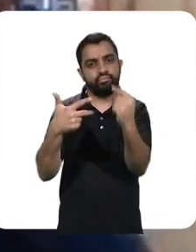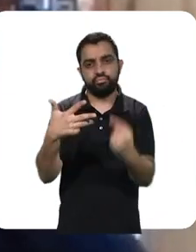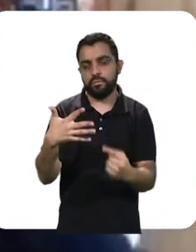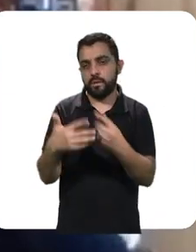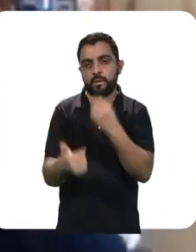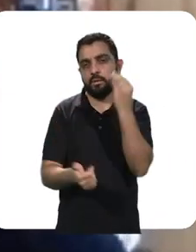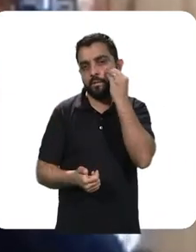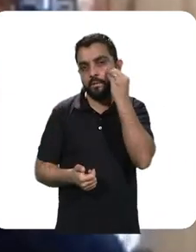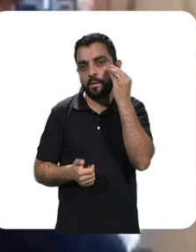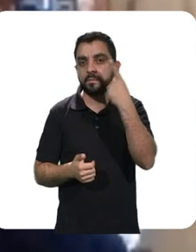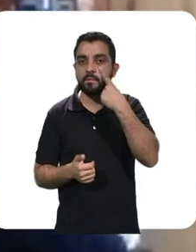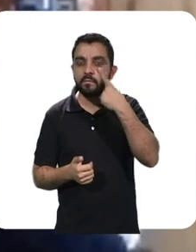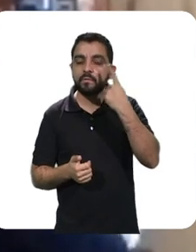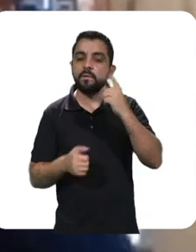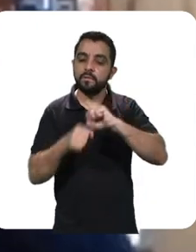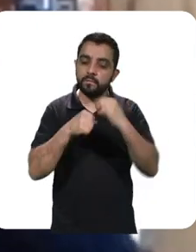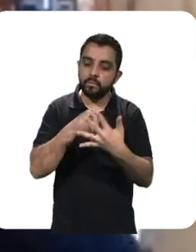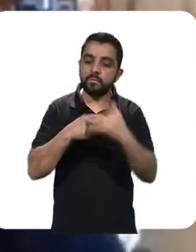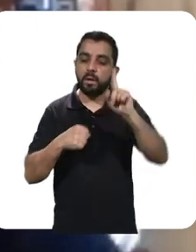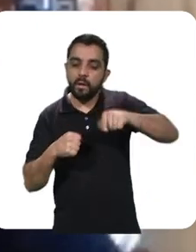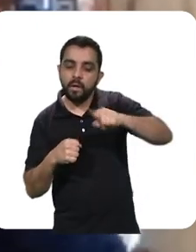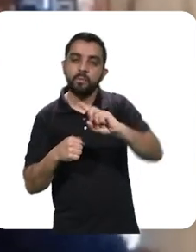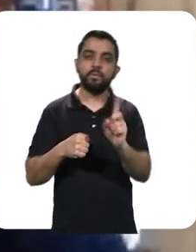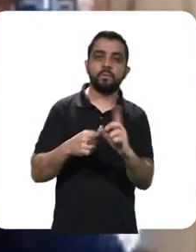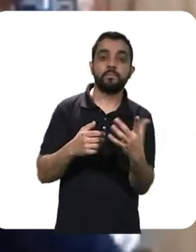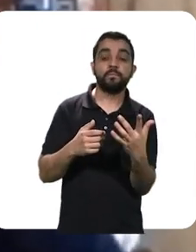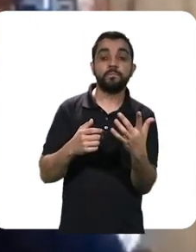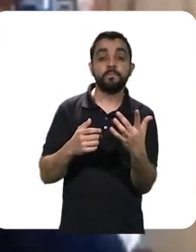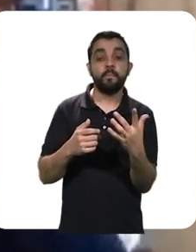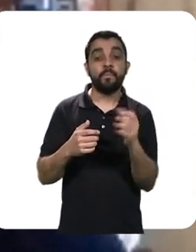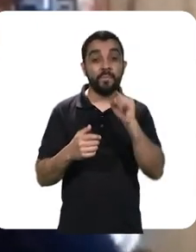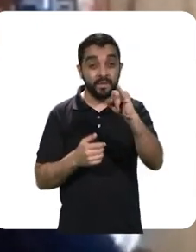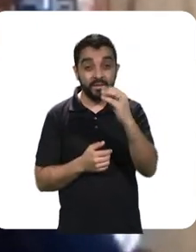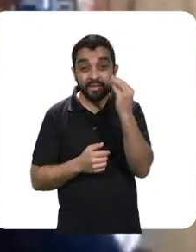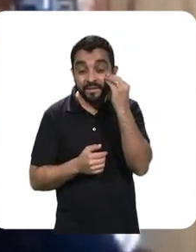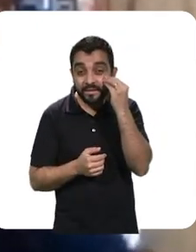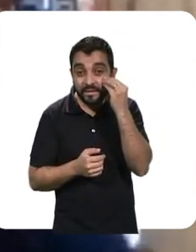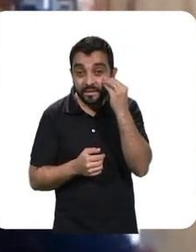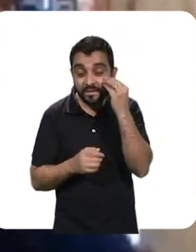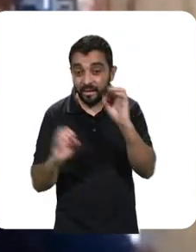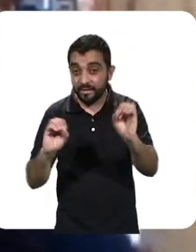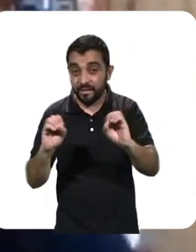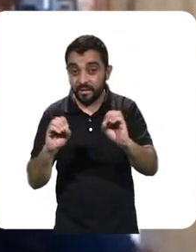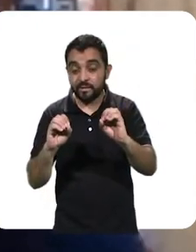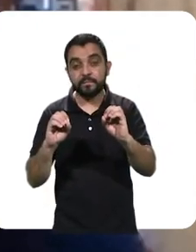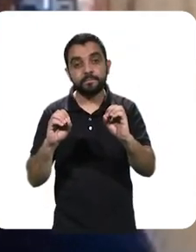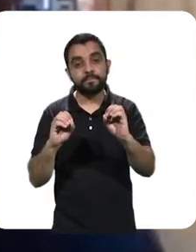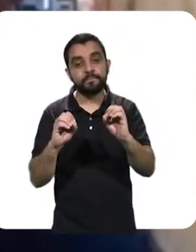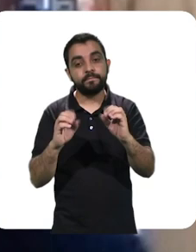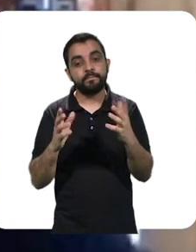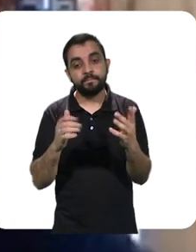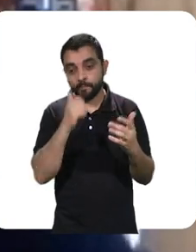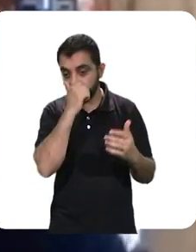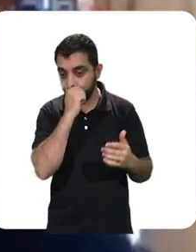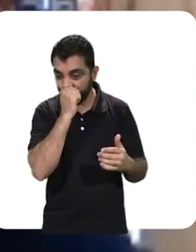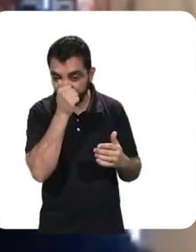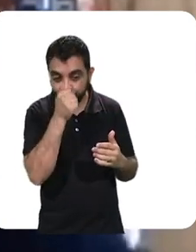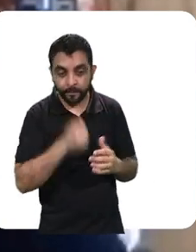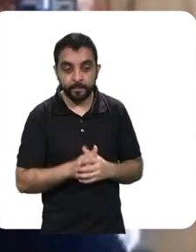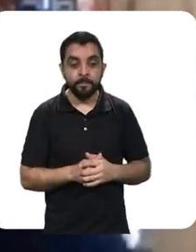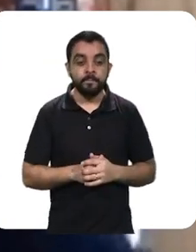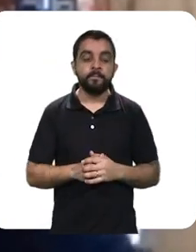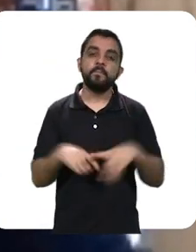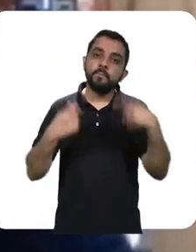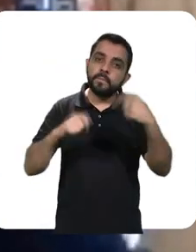existem em relação ao resultado dos testes rápidos, se a gente não chegar a uma testagem mais ampla, não estou dizendo 100%, mas ter